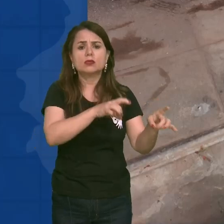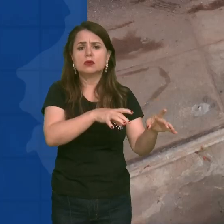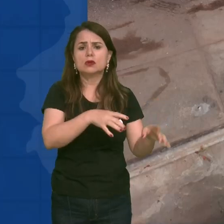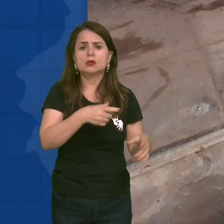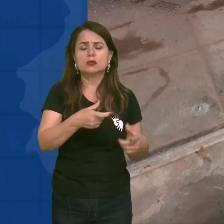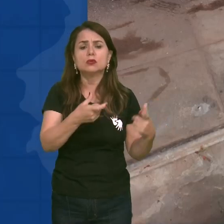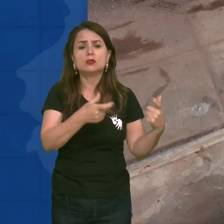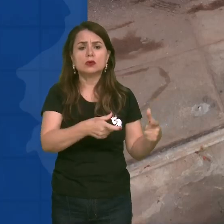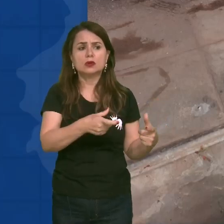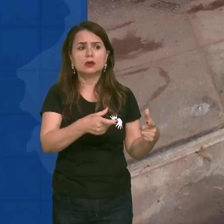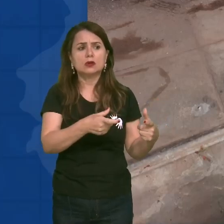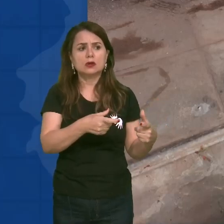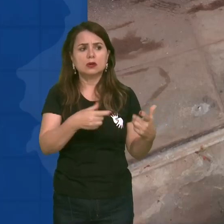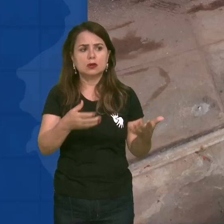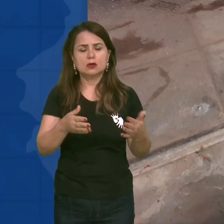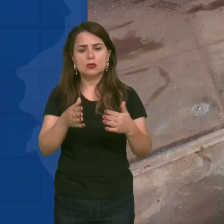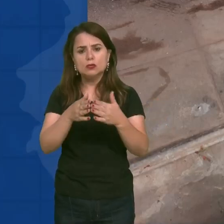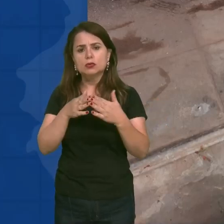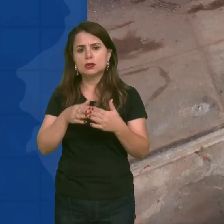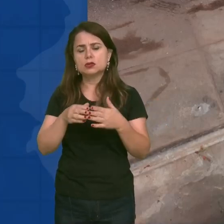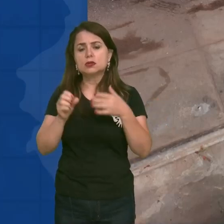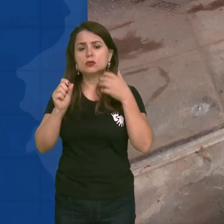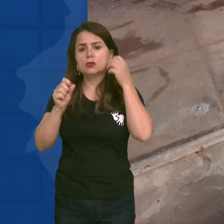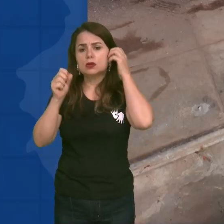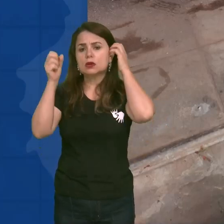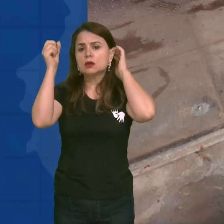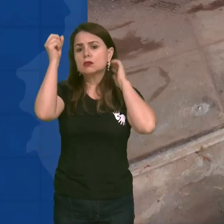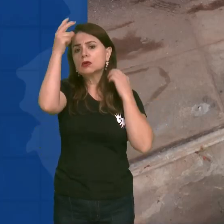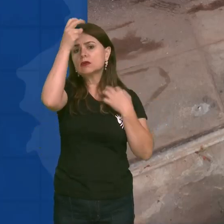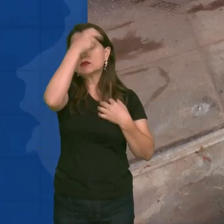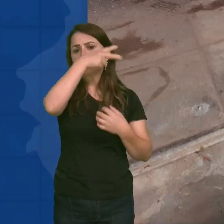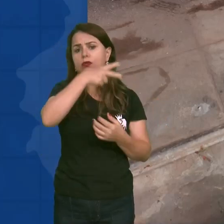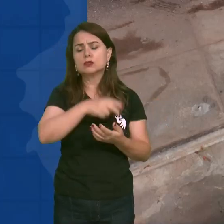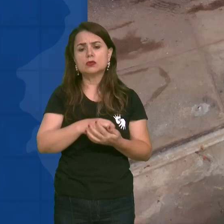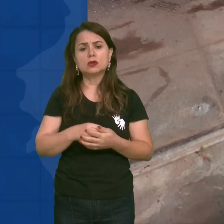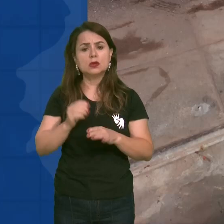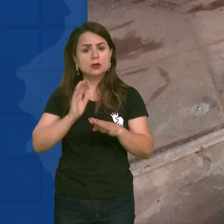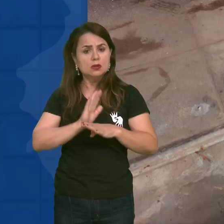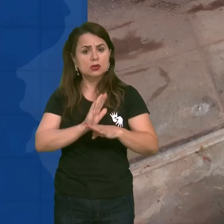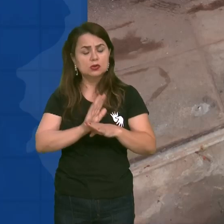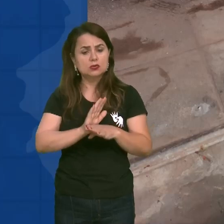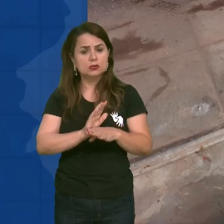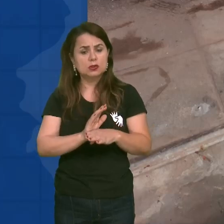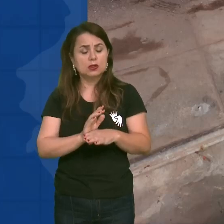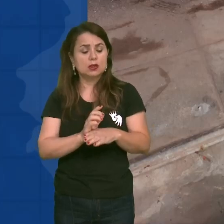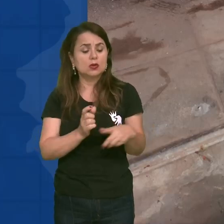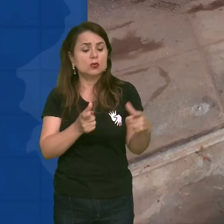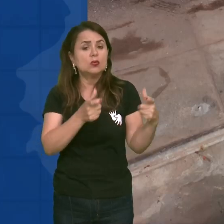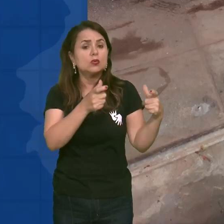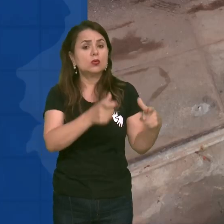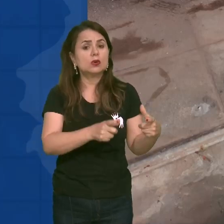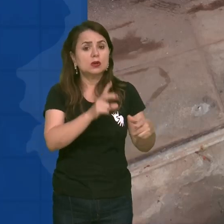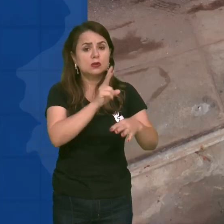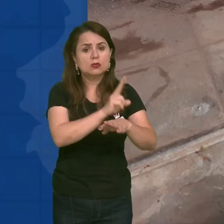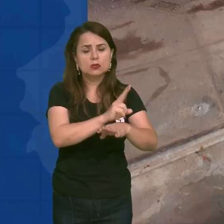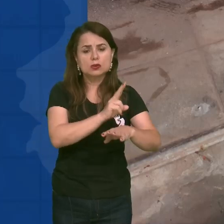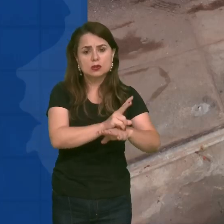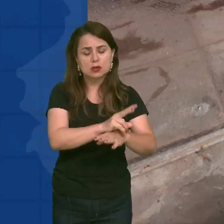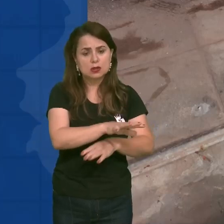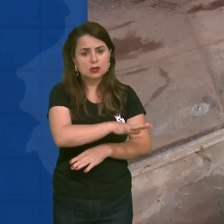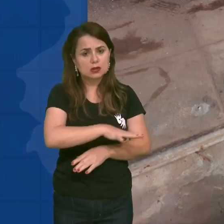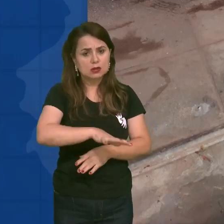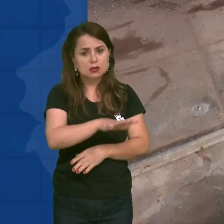nós pedimos a prefeitura para dar uma atenção especial a todos os moradores esse desse local desse